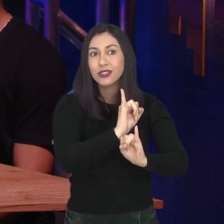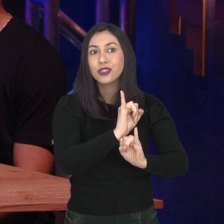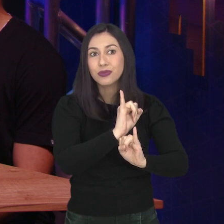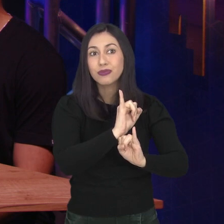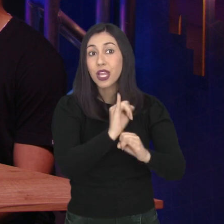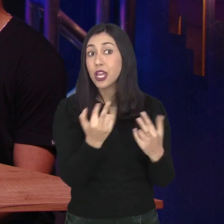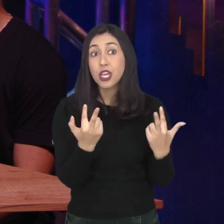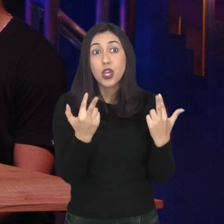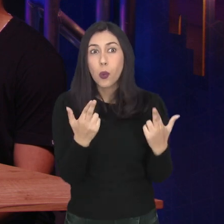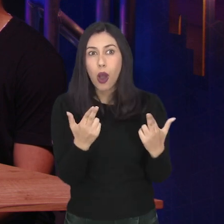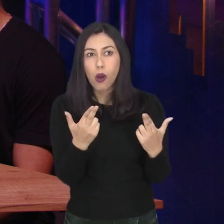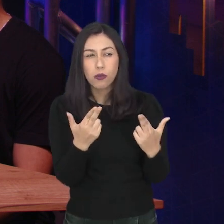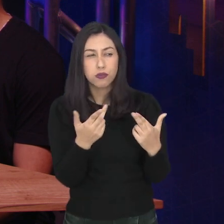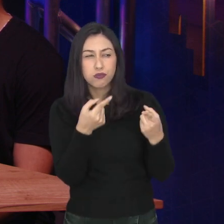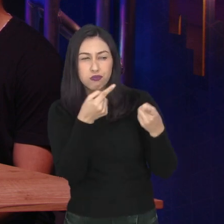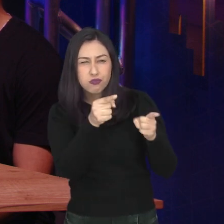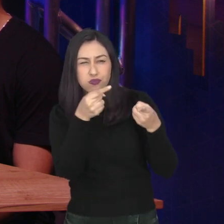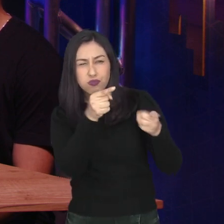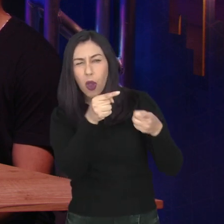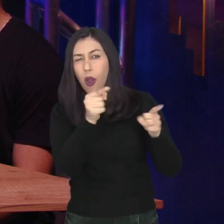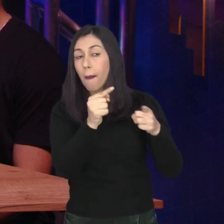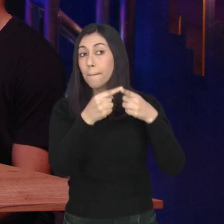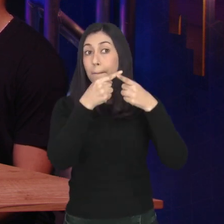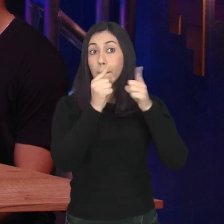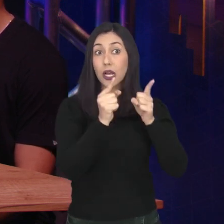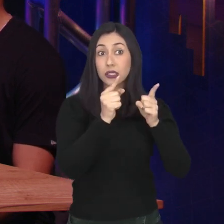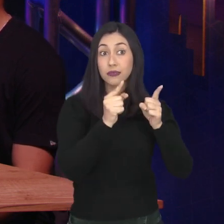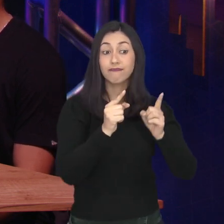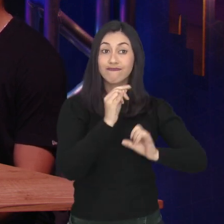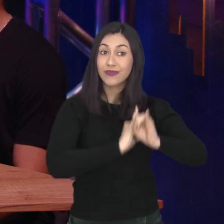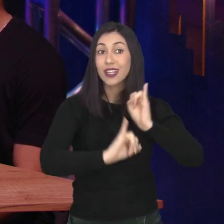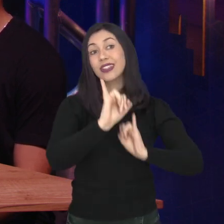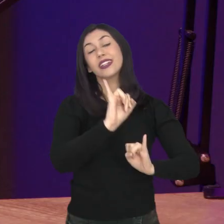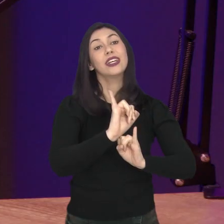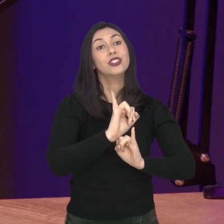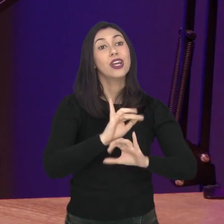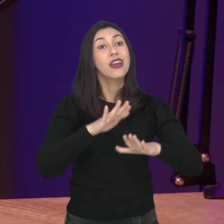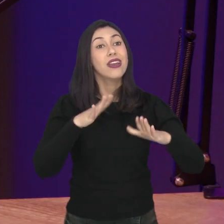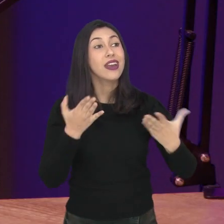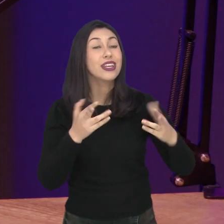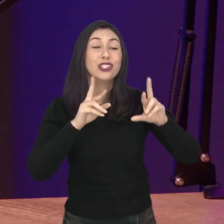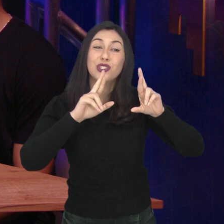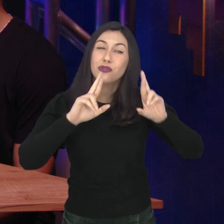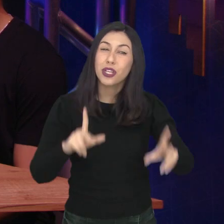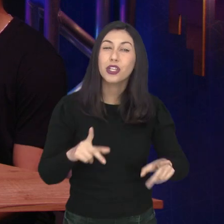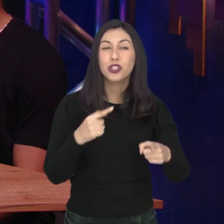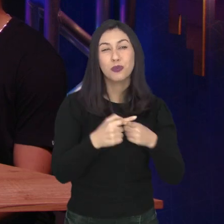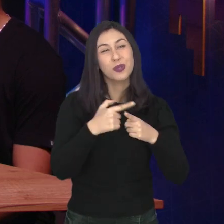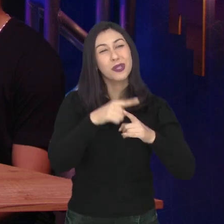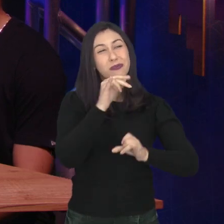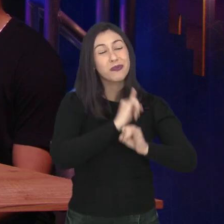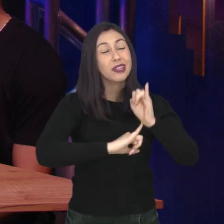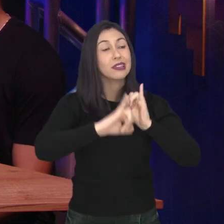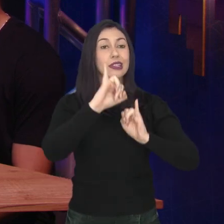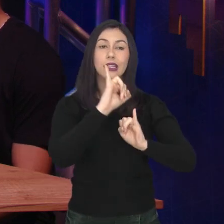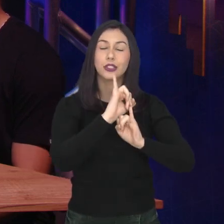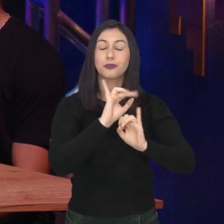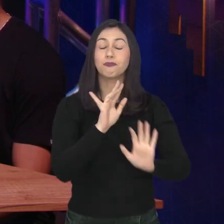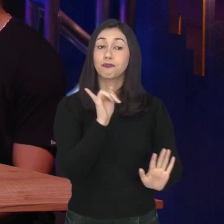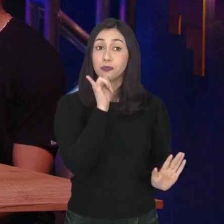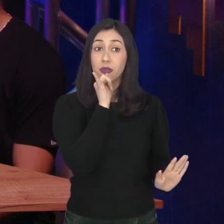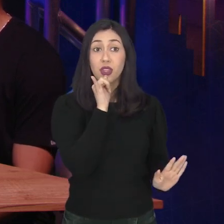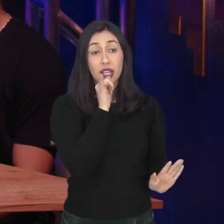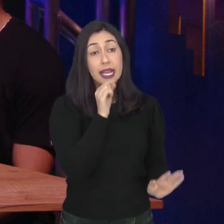então, essa mesma perseguição, só que na internet. E daí, isso muda um pouquinho de figura quando a gente está num ambiente virtual. Porque,